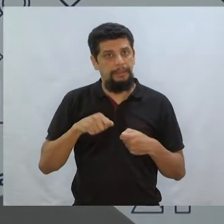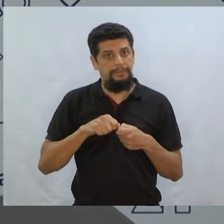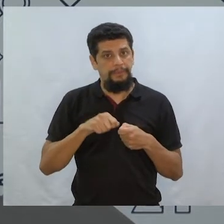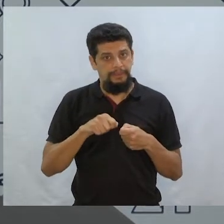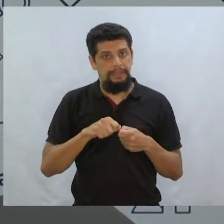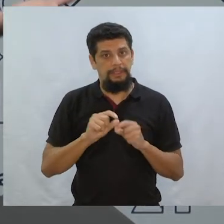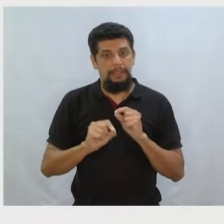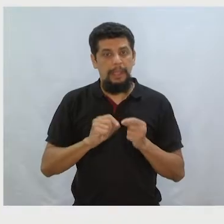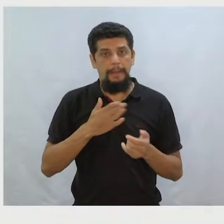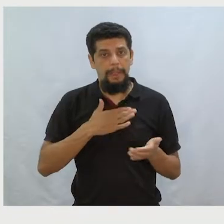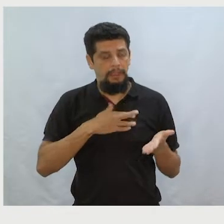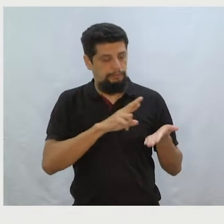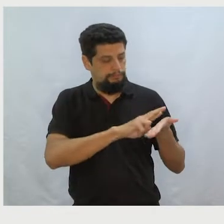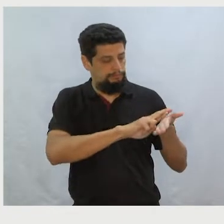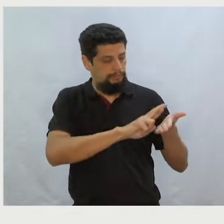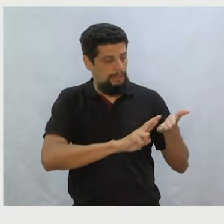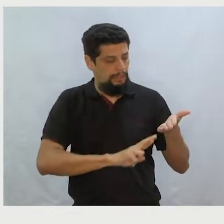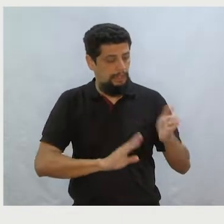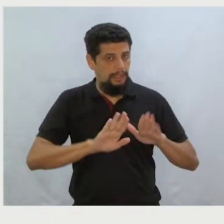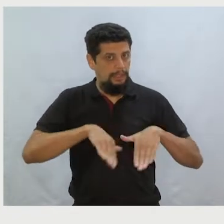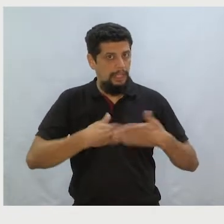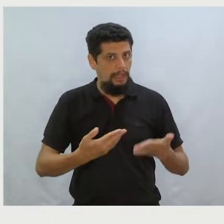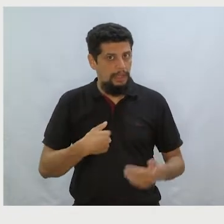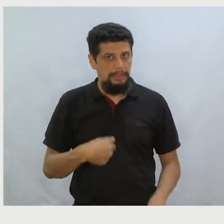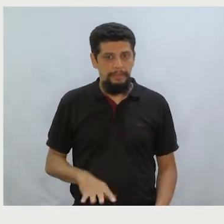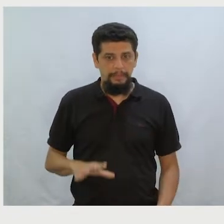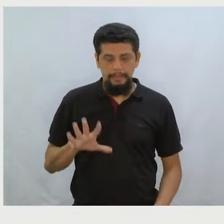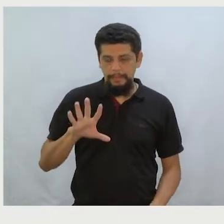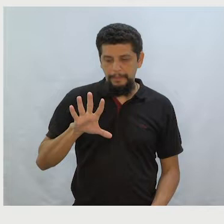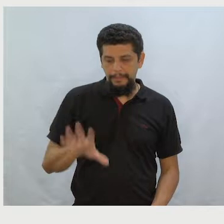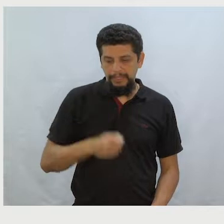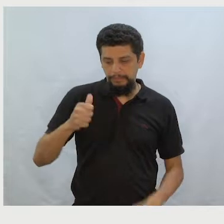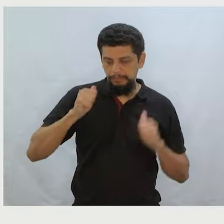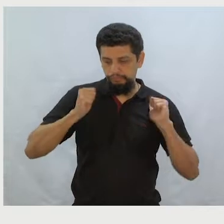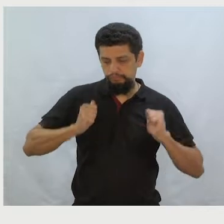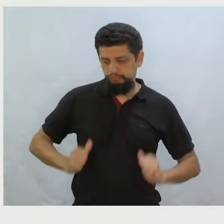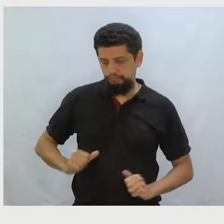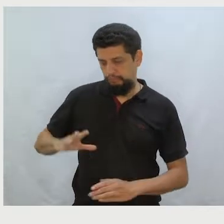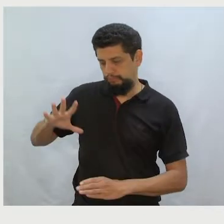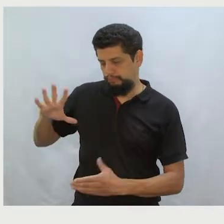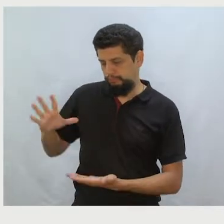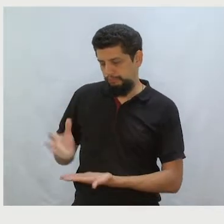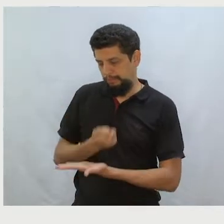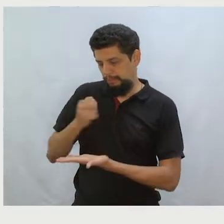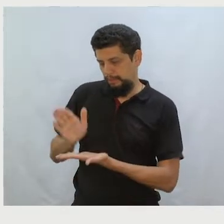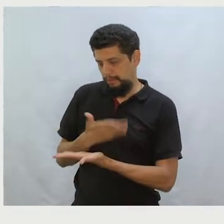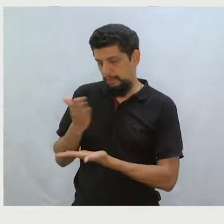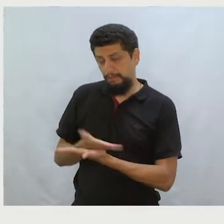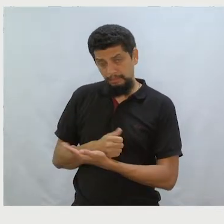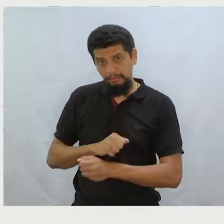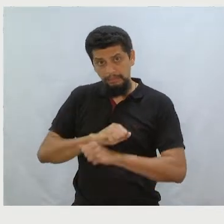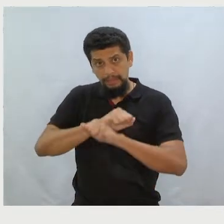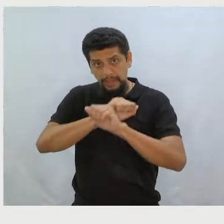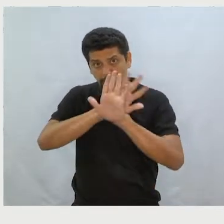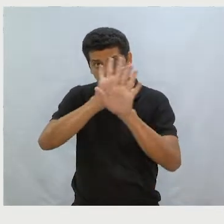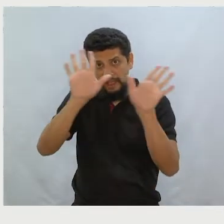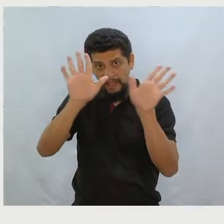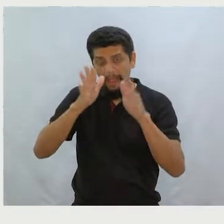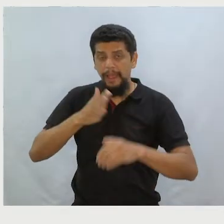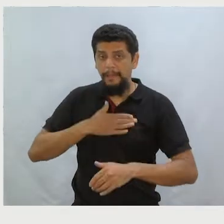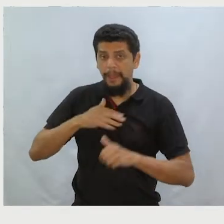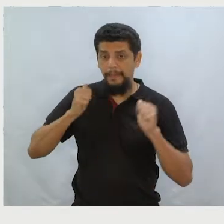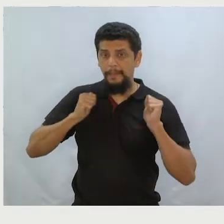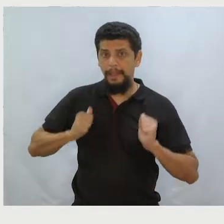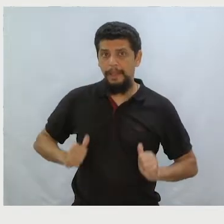estar fazendo era minha redação então eu puxei a minha mochila e peguei o caderno É claro que a minha